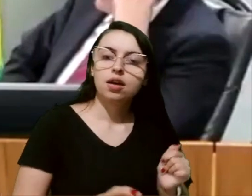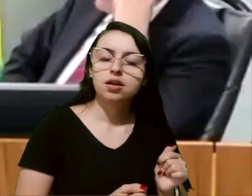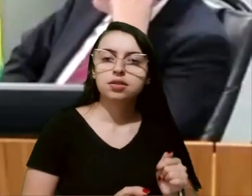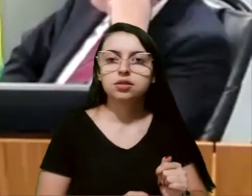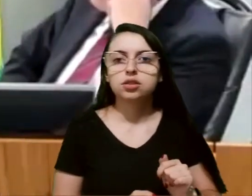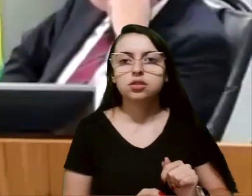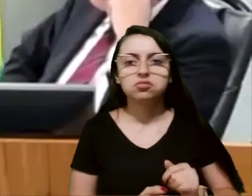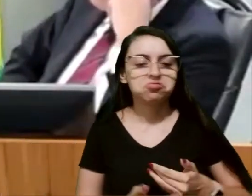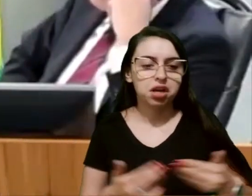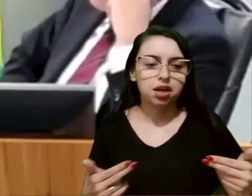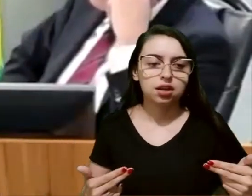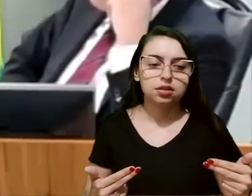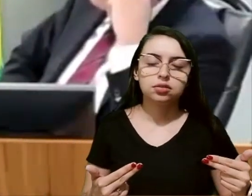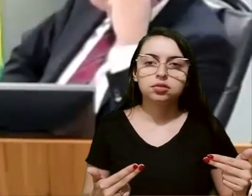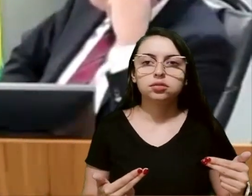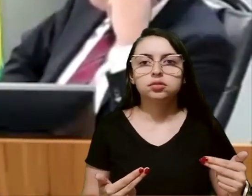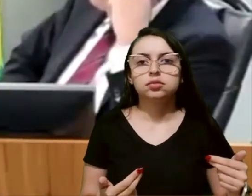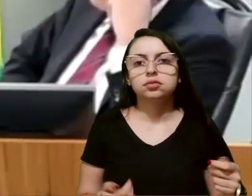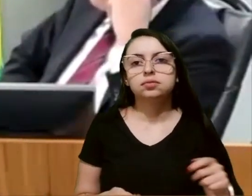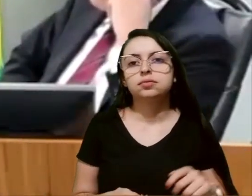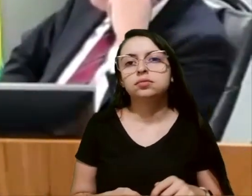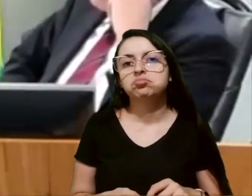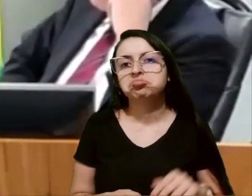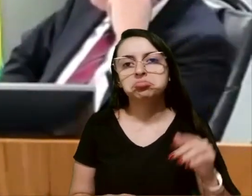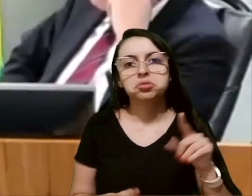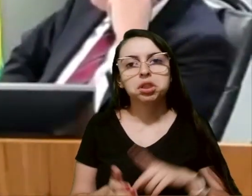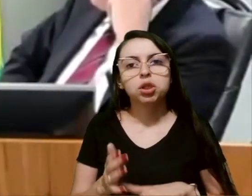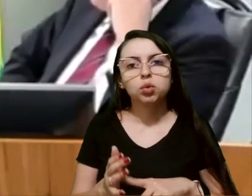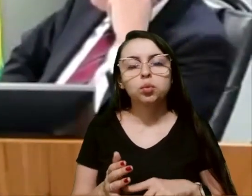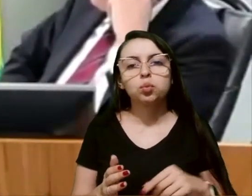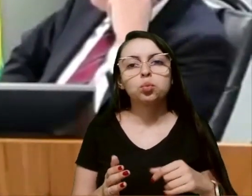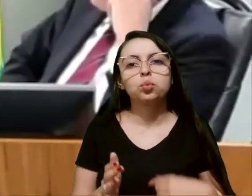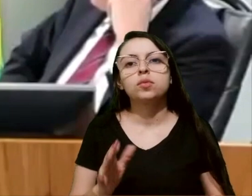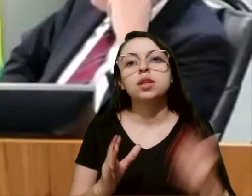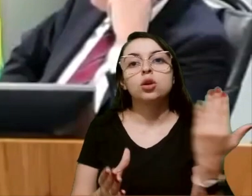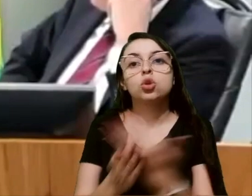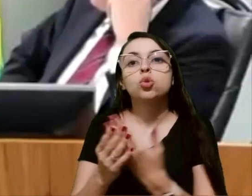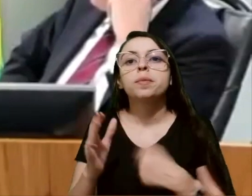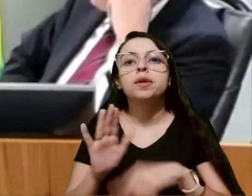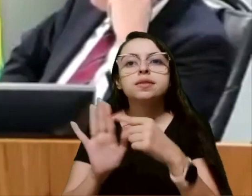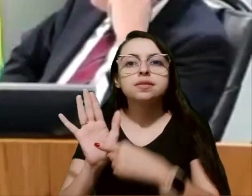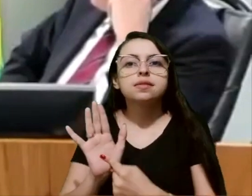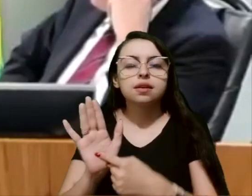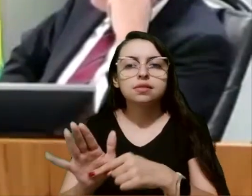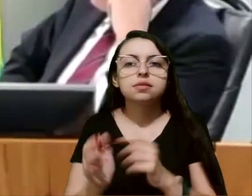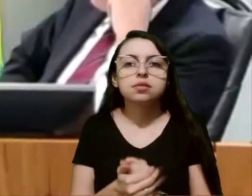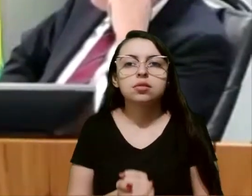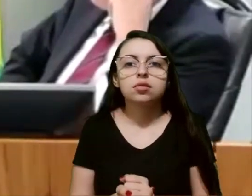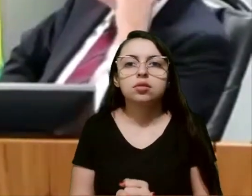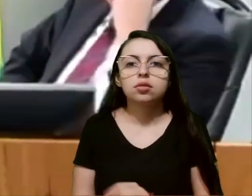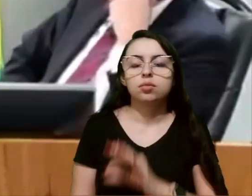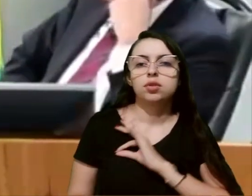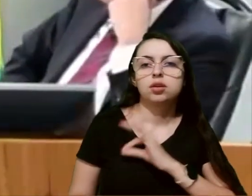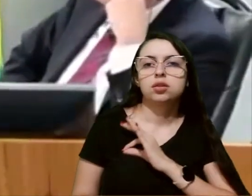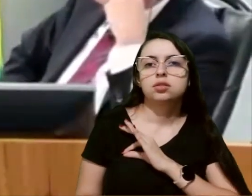de vieses ou de fatores não objetivos na hora de fazer a qualificação. Então, quando o policial oficial em campo,